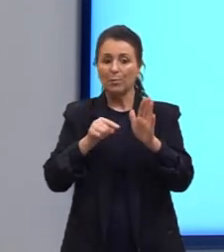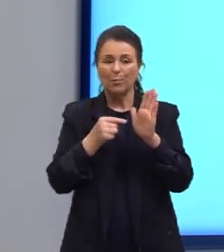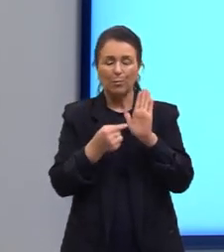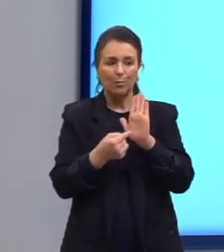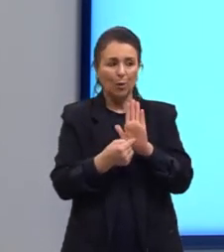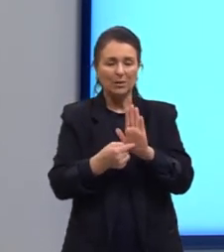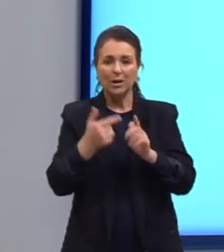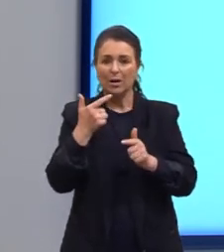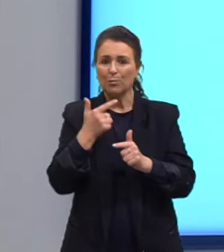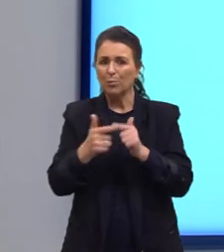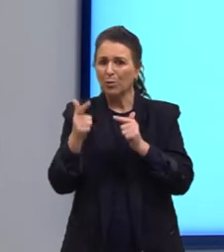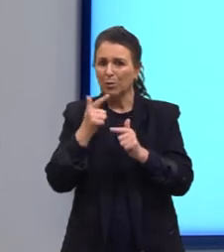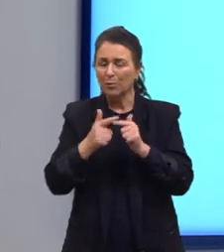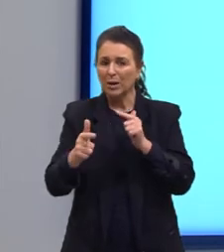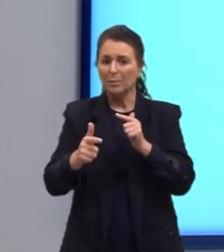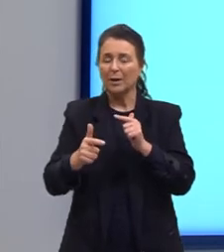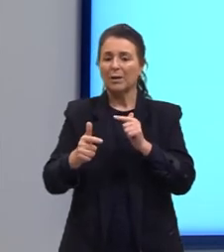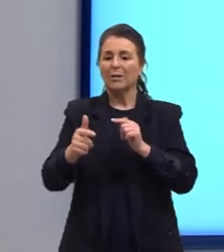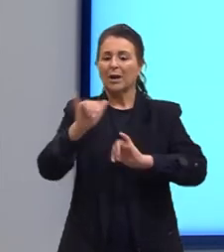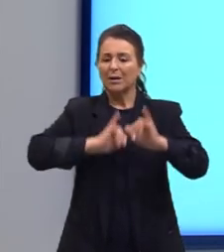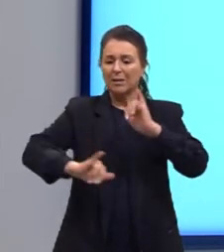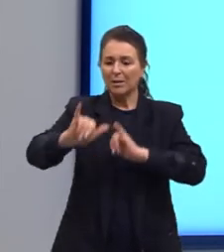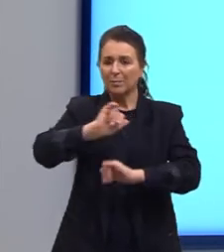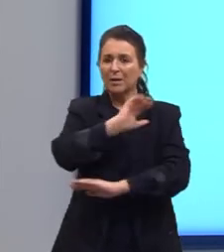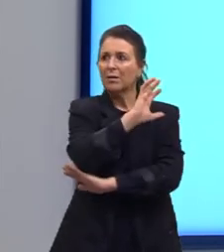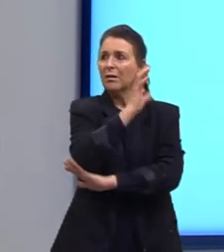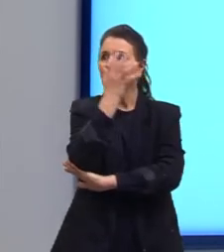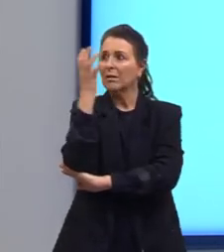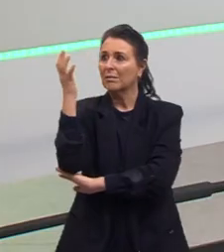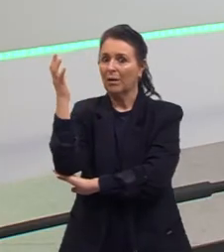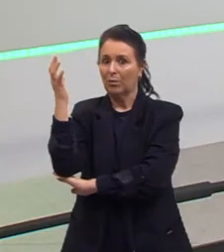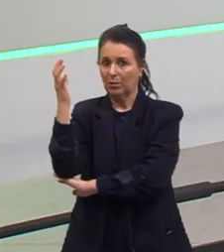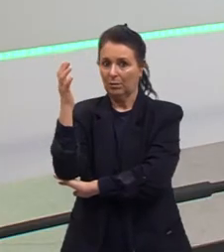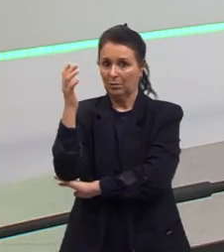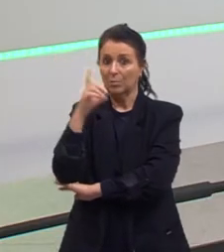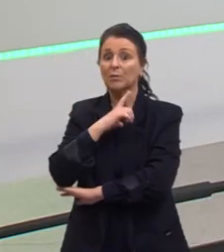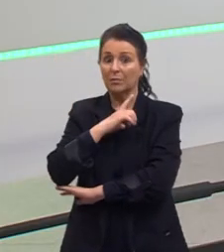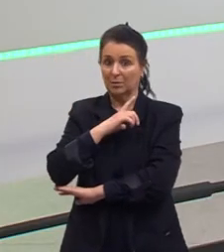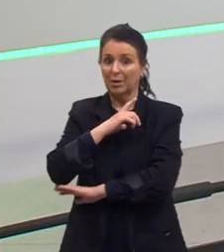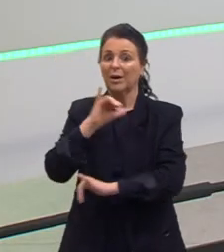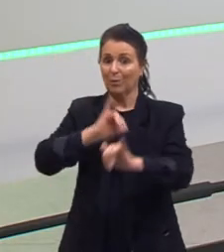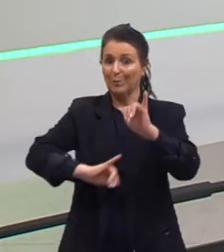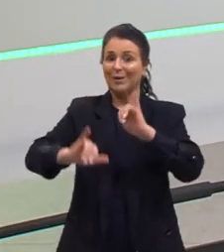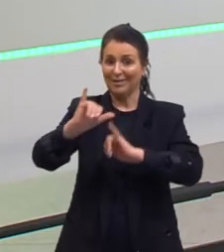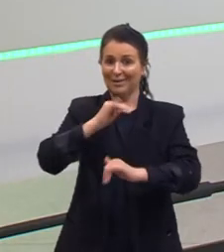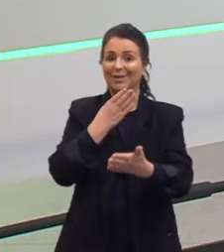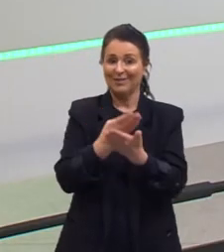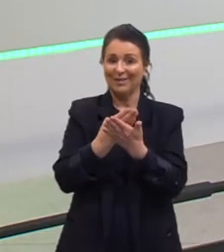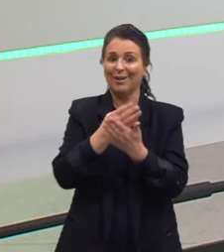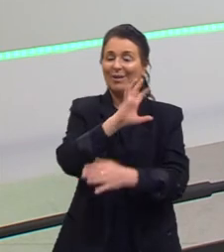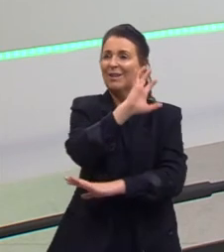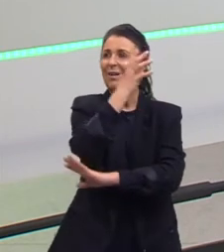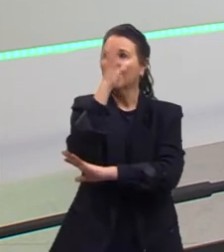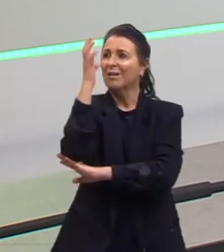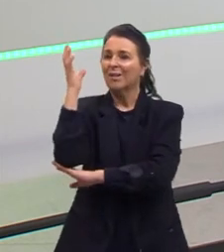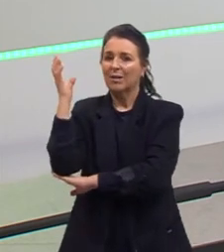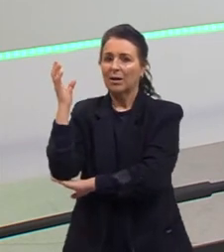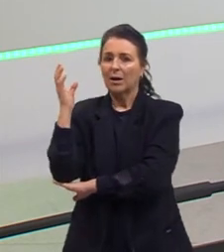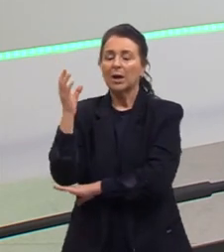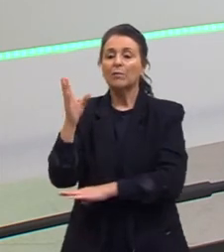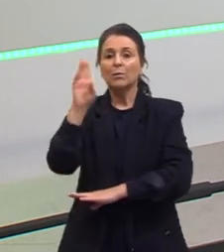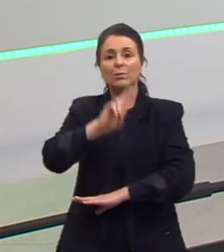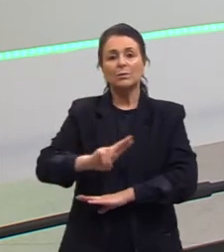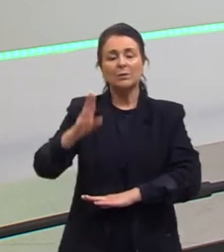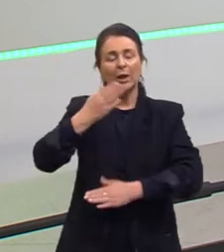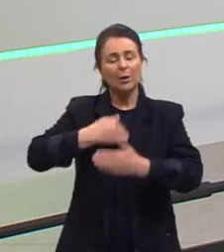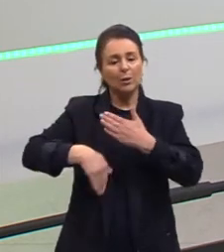envolvendo essa parte de química ambiental e nós vamos ter uma aula de química ambiental para a gente linkar todo esse conhecimento que nós temos até agora na